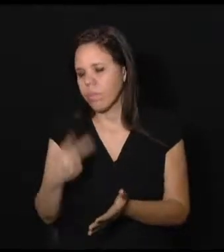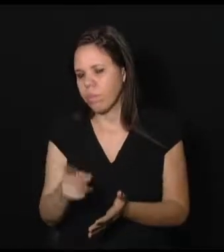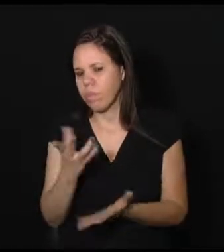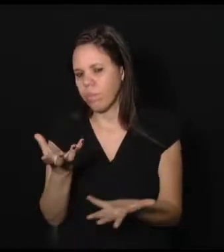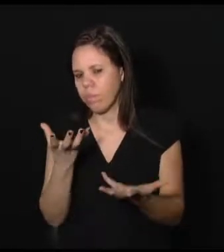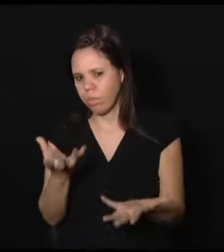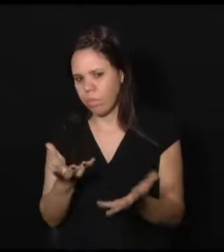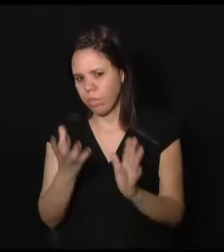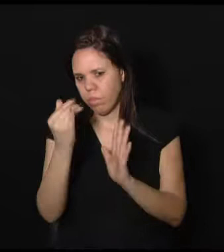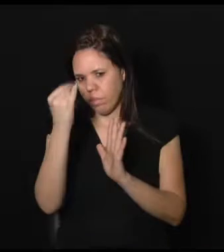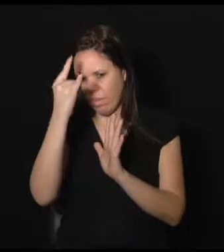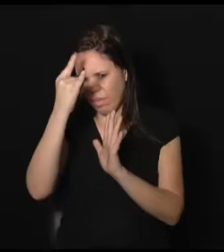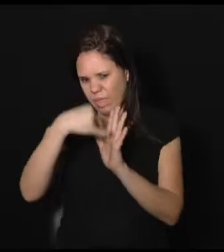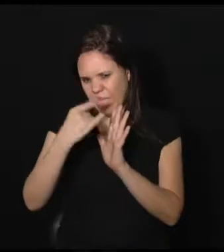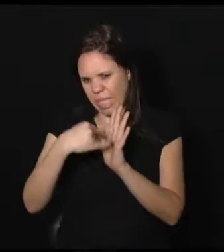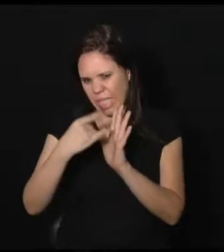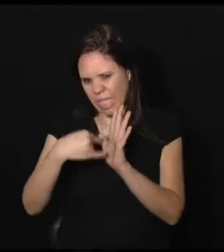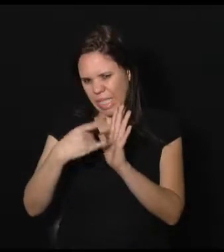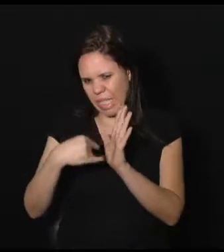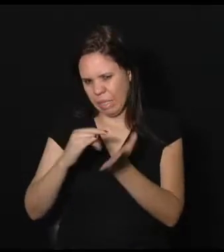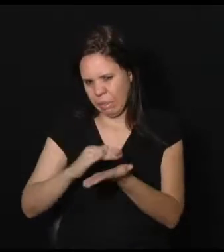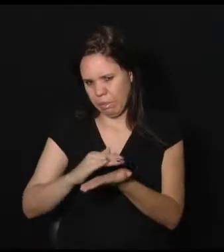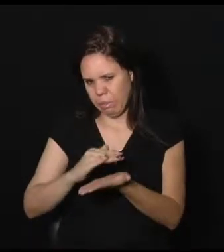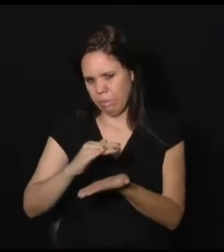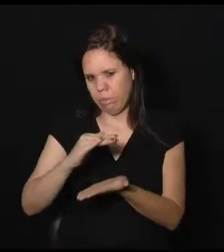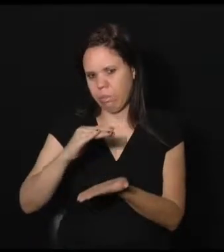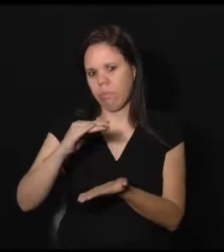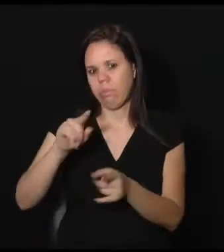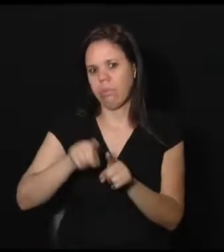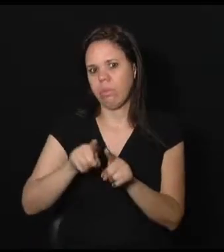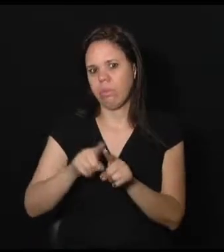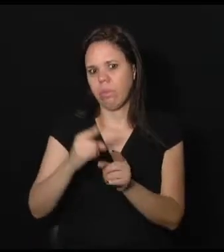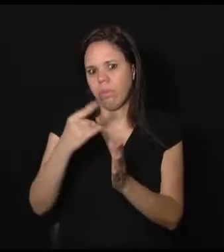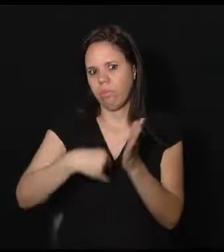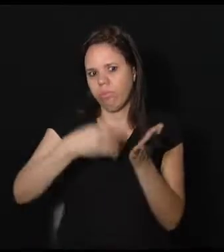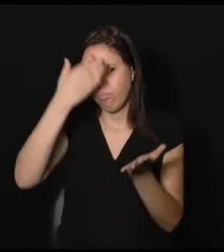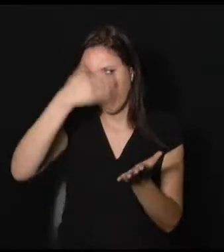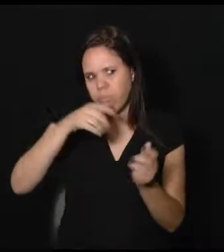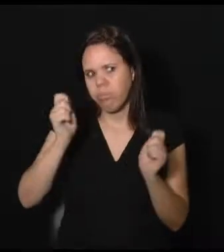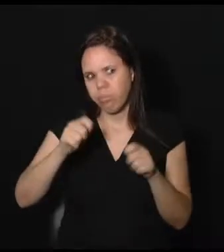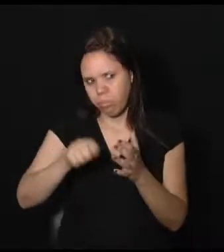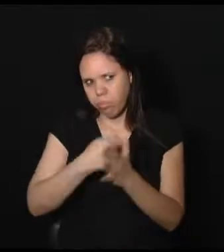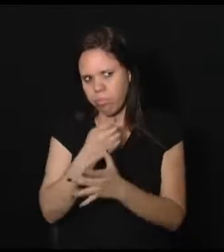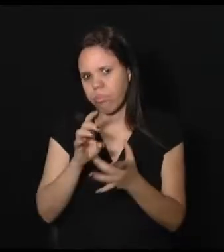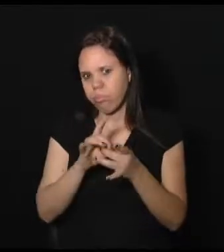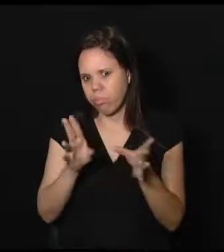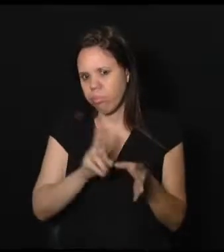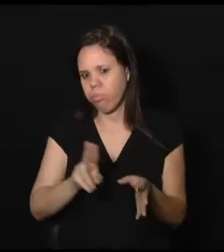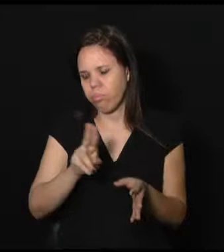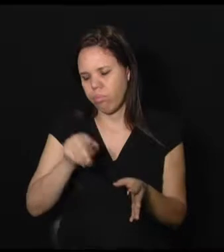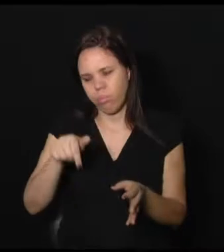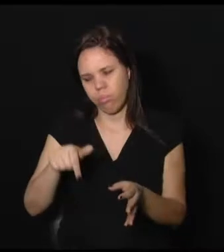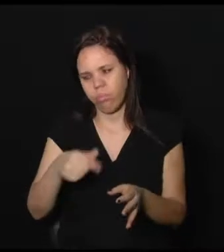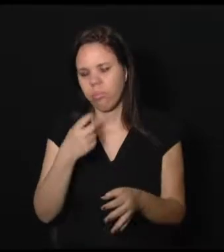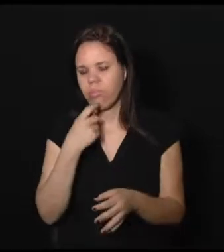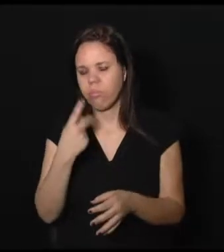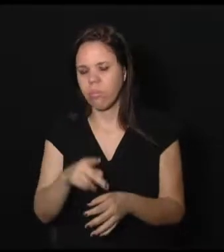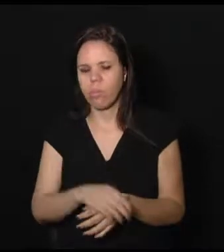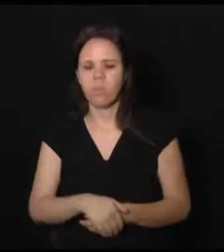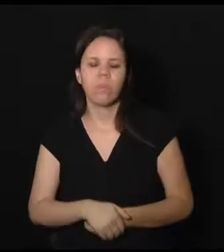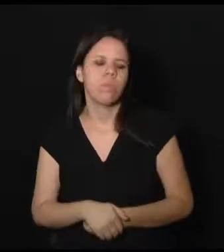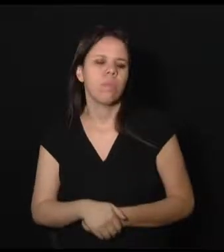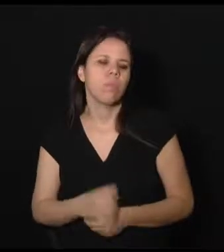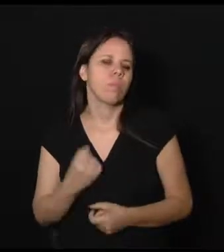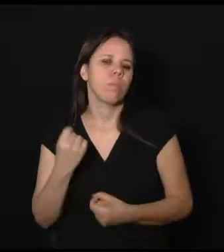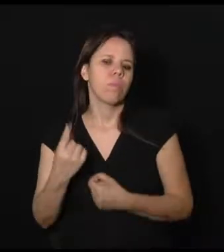juntada de uma série de documentos, dentre eles o alvará de funcionamento. E uma das dificuldades que